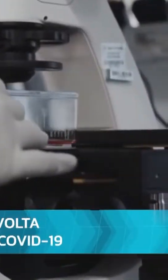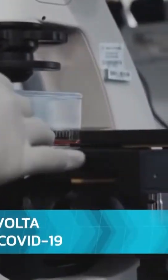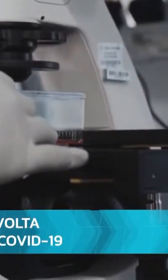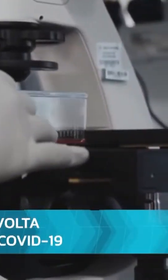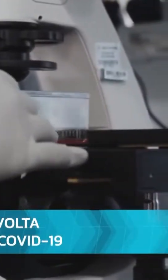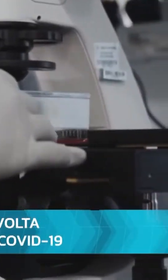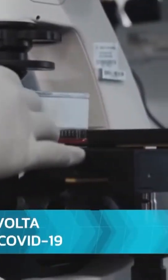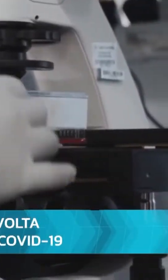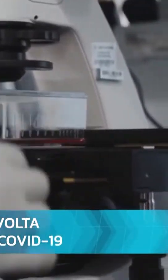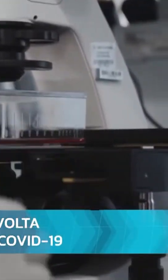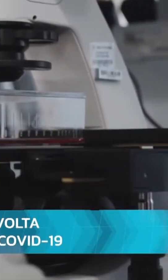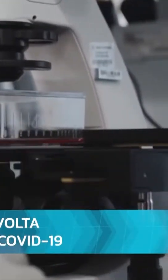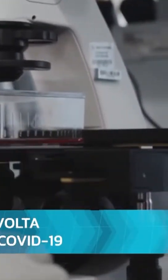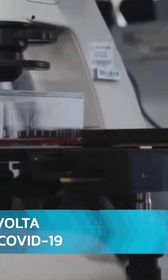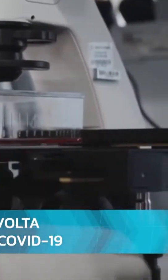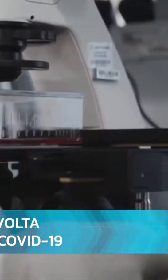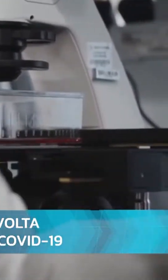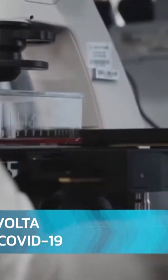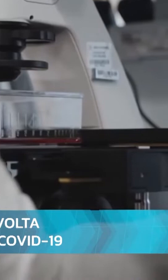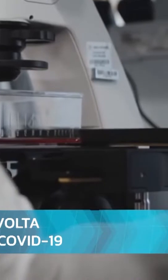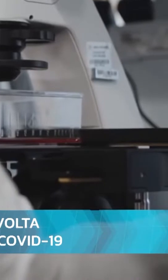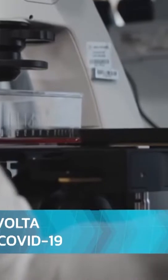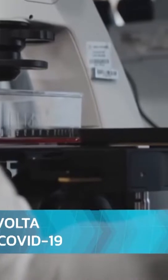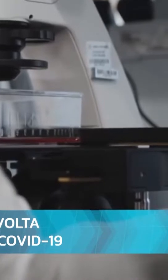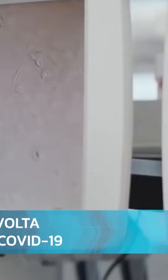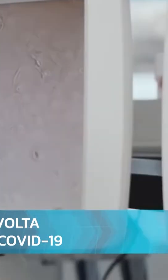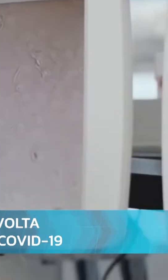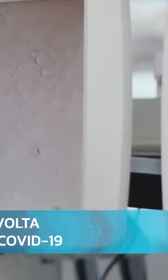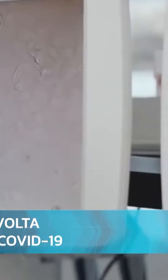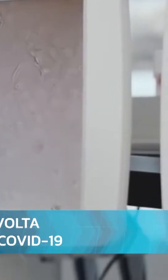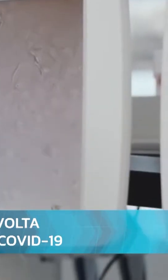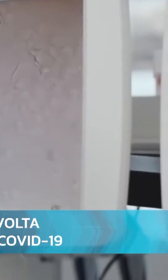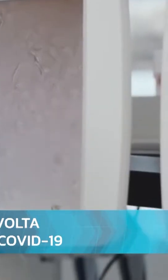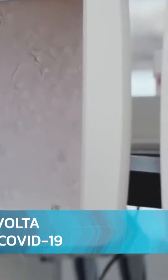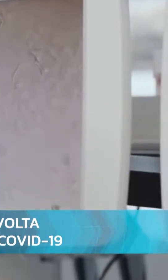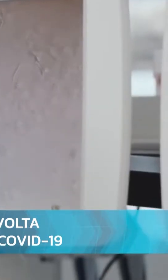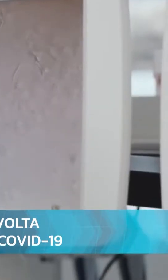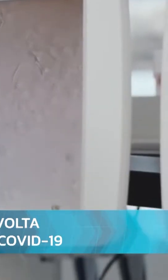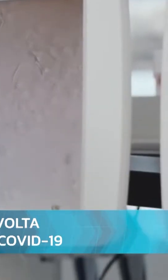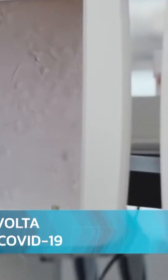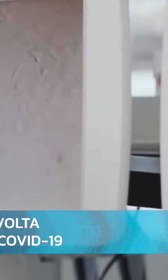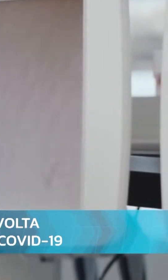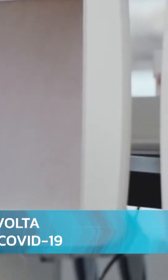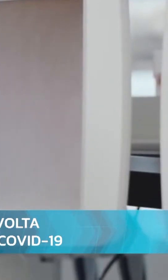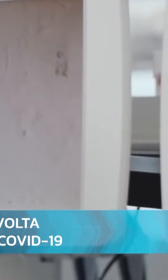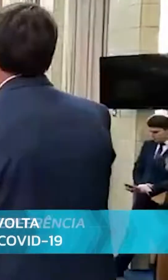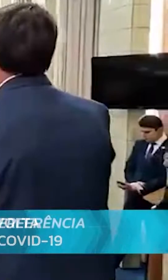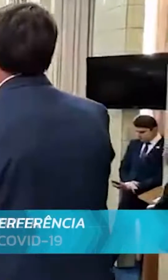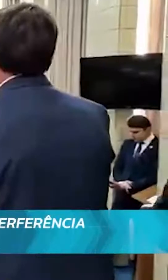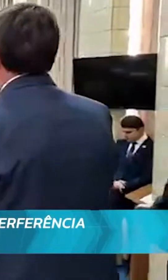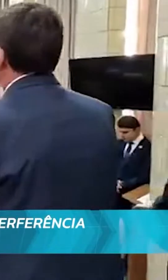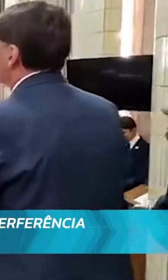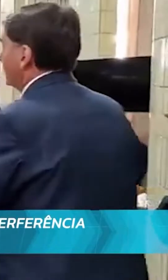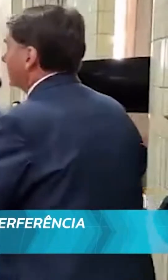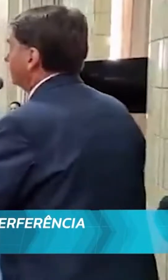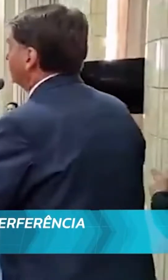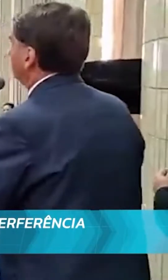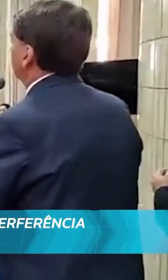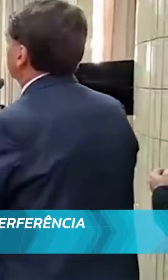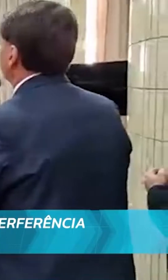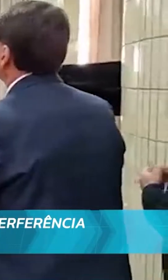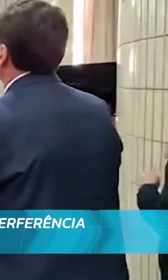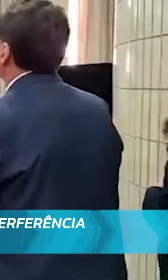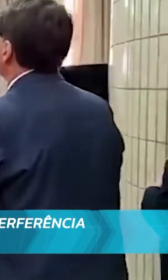bolsonaro também afirmou que a politicagem em torno da vacina afetou a autonomia médica e